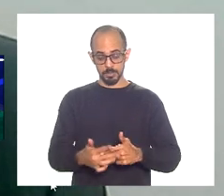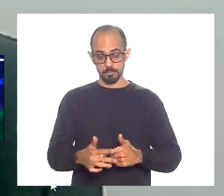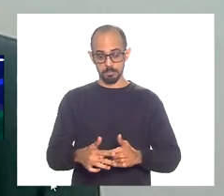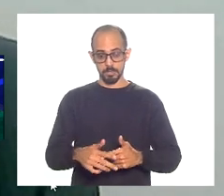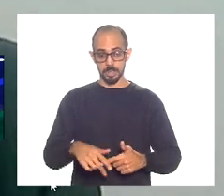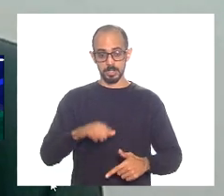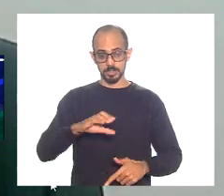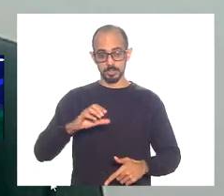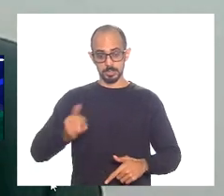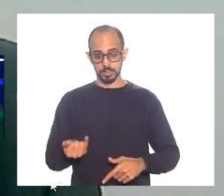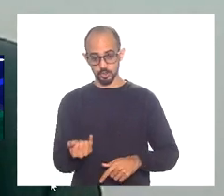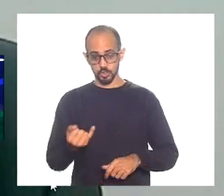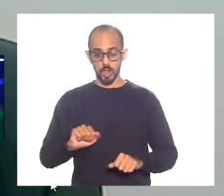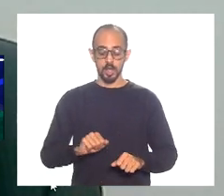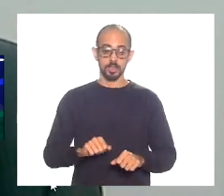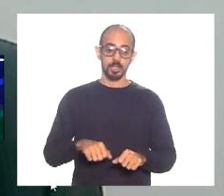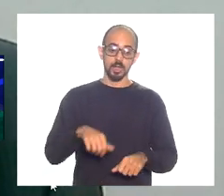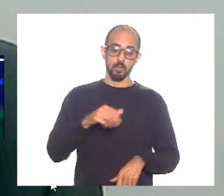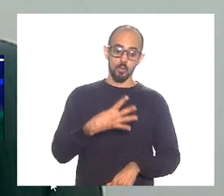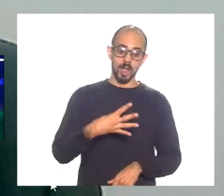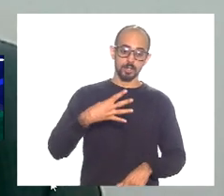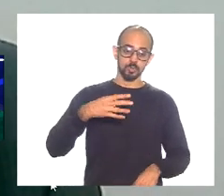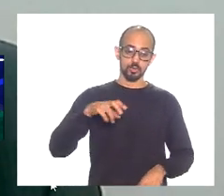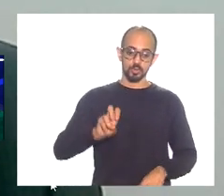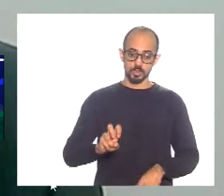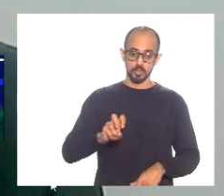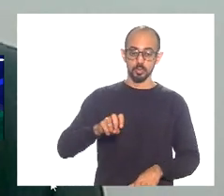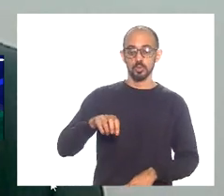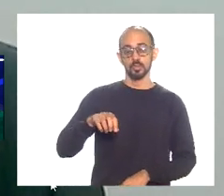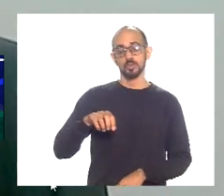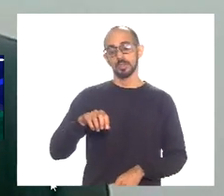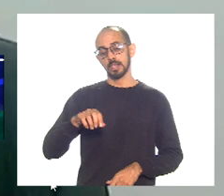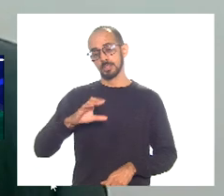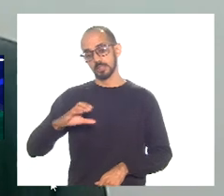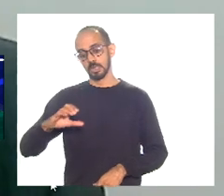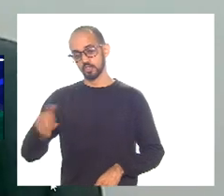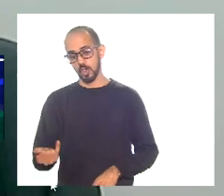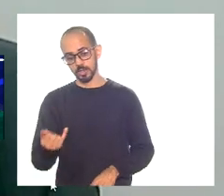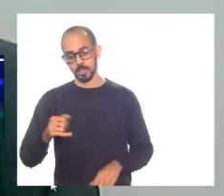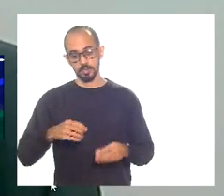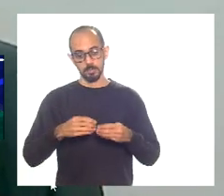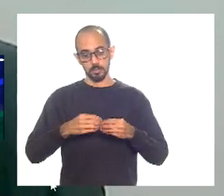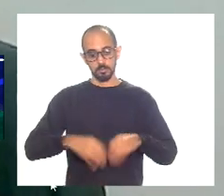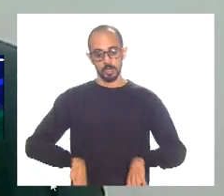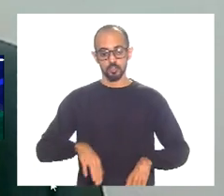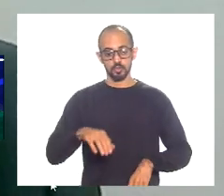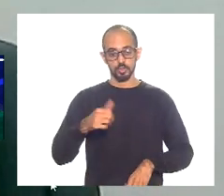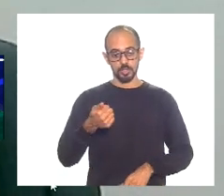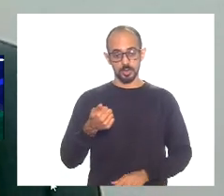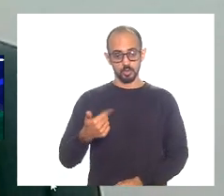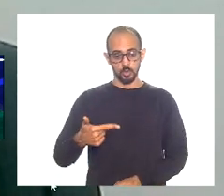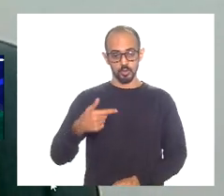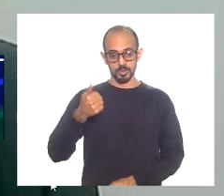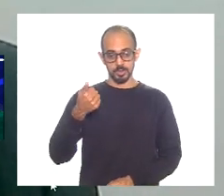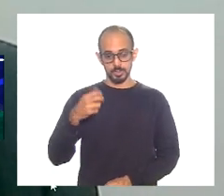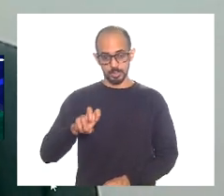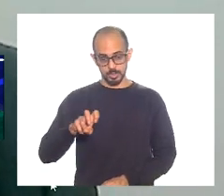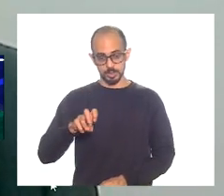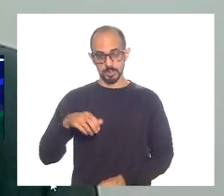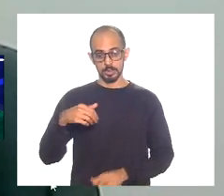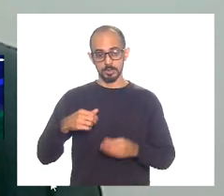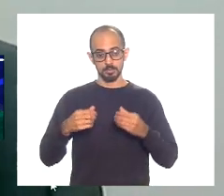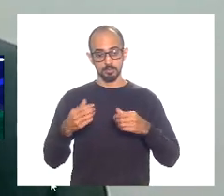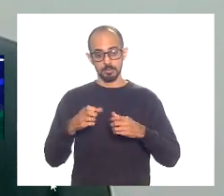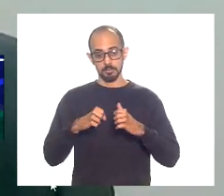prejudicabilidade das emendas 4 e 14, pela emenda 5 da CCJ. Pela prejudicabilidade das emendas 12 e 15, pela emenda 4 da